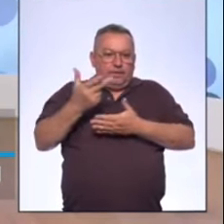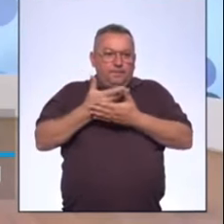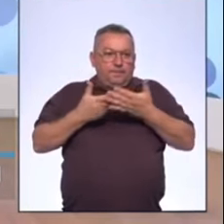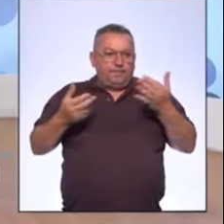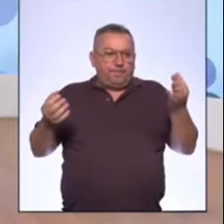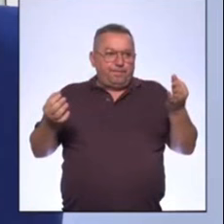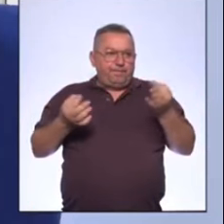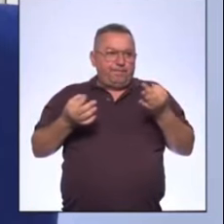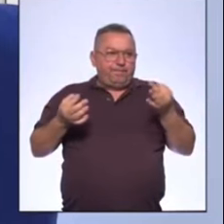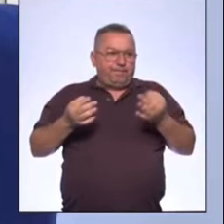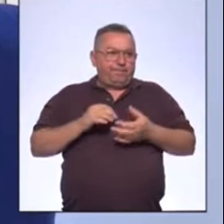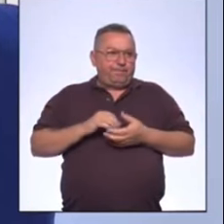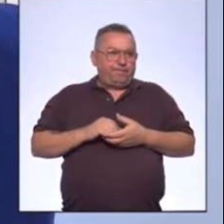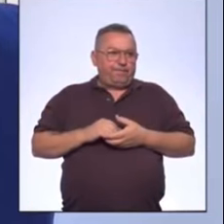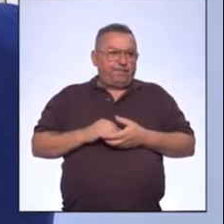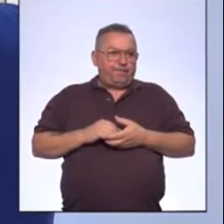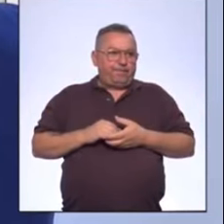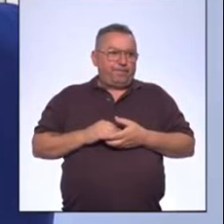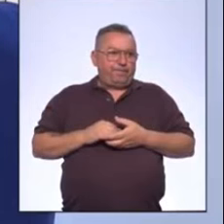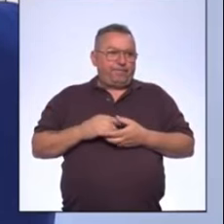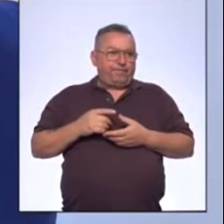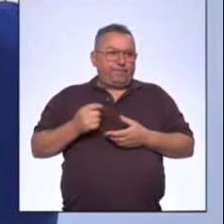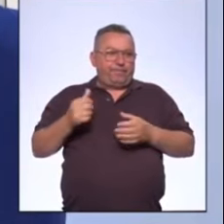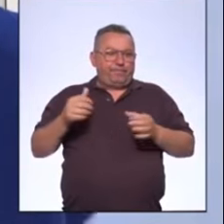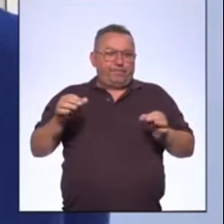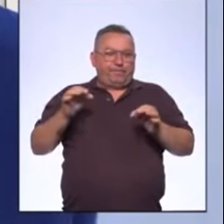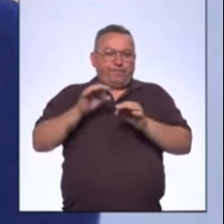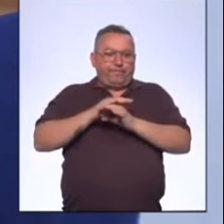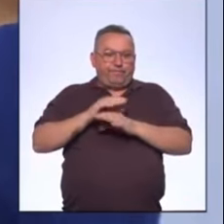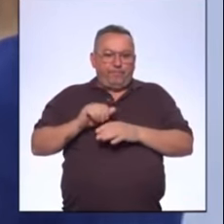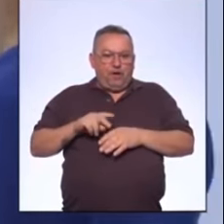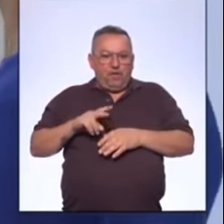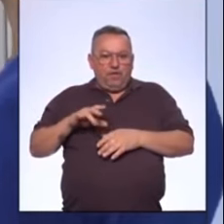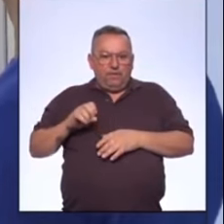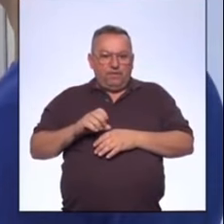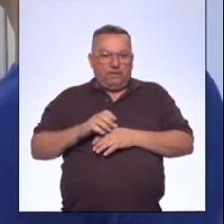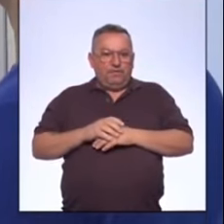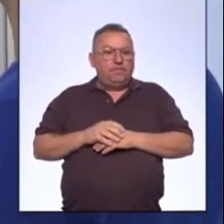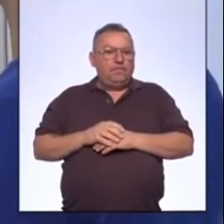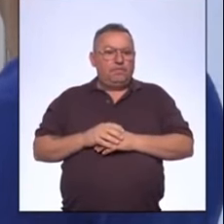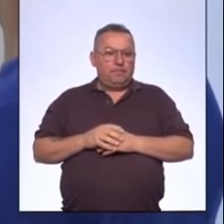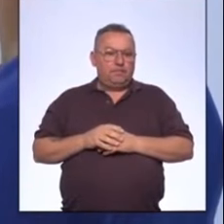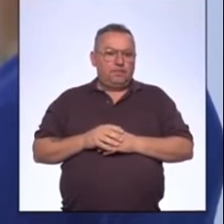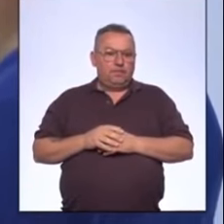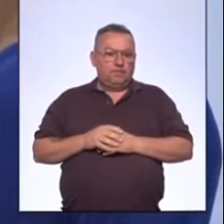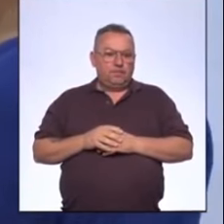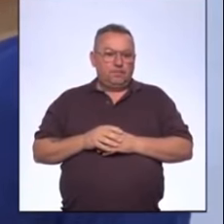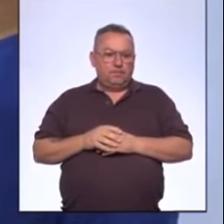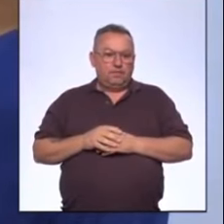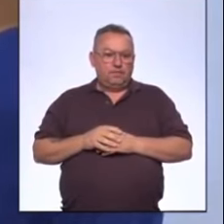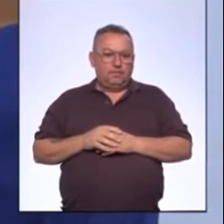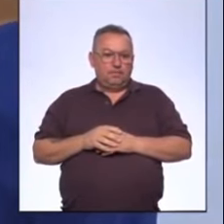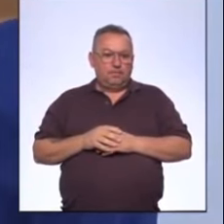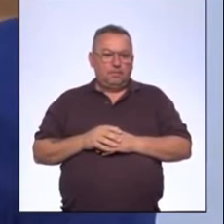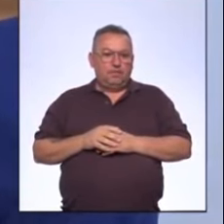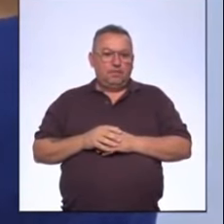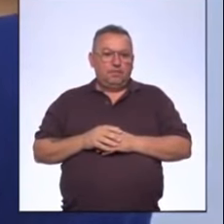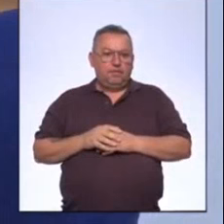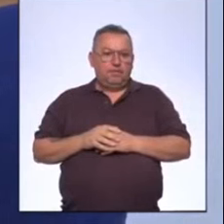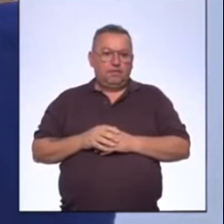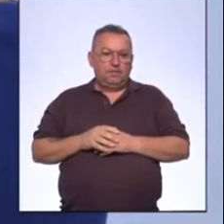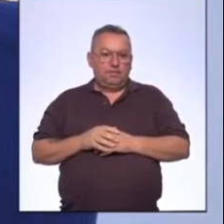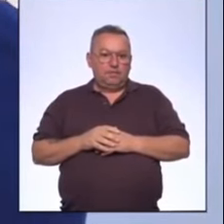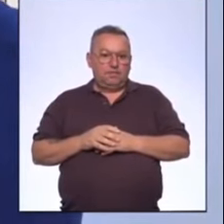aqui, tá? E ele já está quase pronto ali, o alvéolo pulmonar. Isso. Aqui está o alvéolo